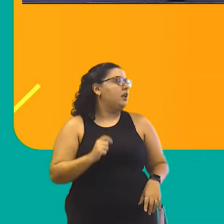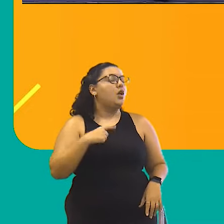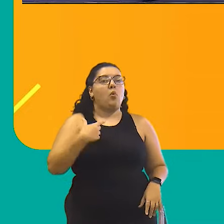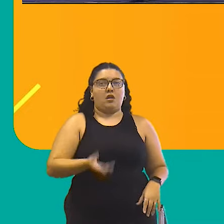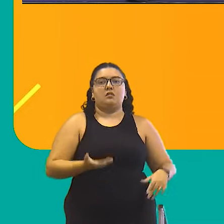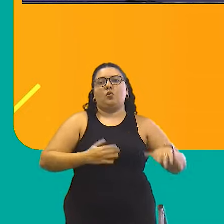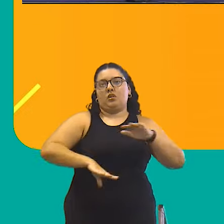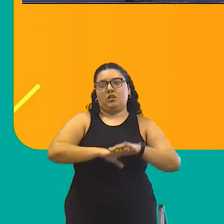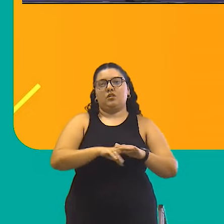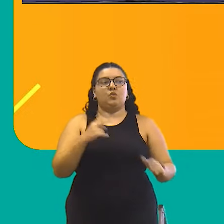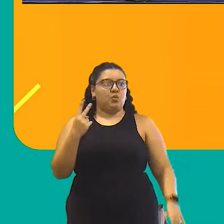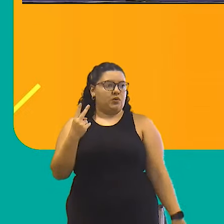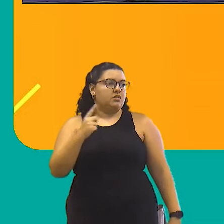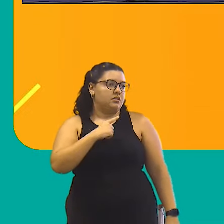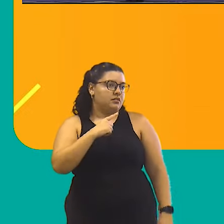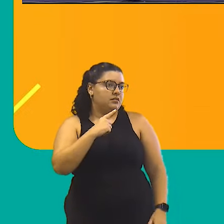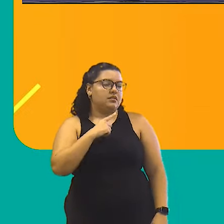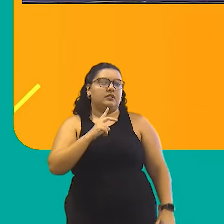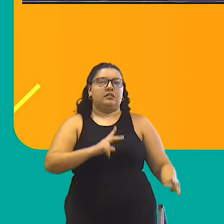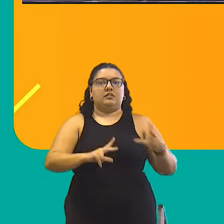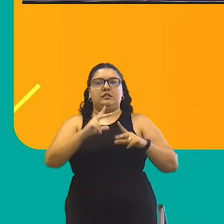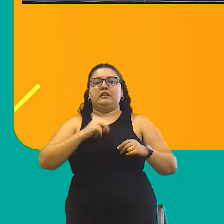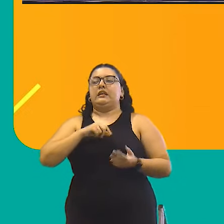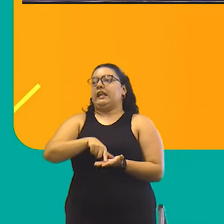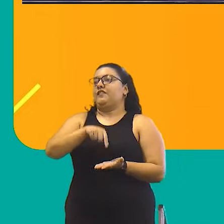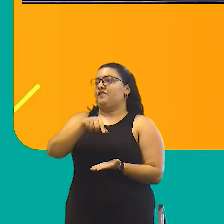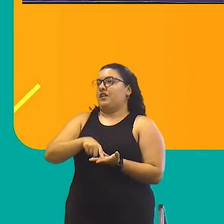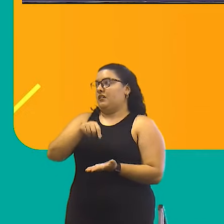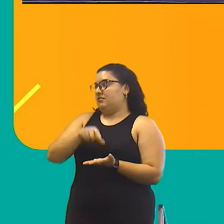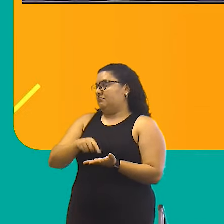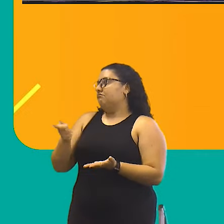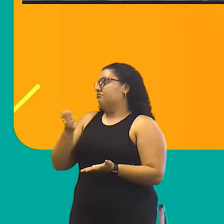2, que eu ganhei numa rifa.